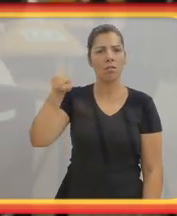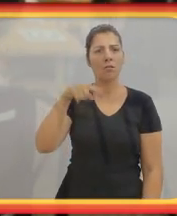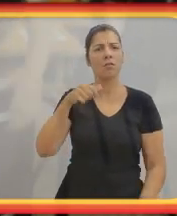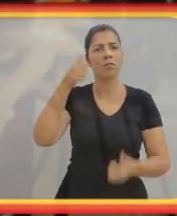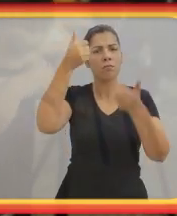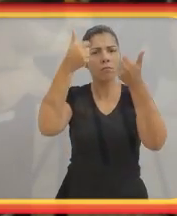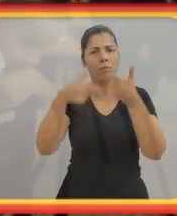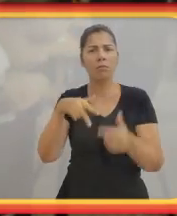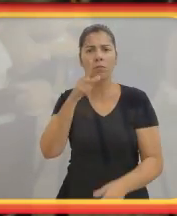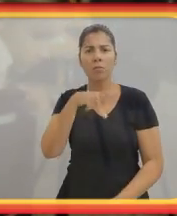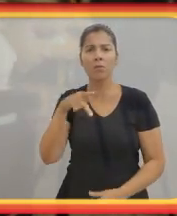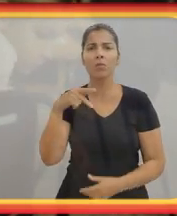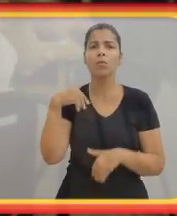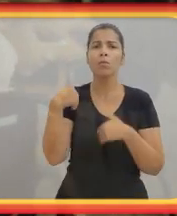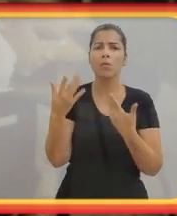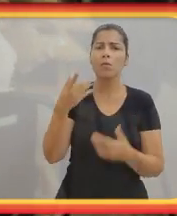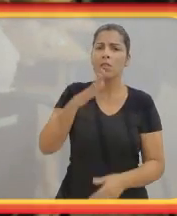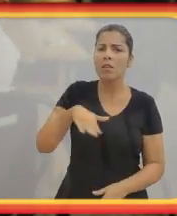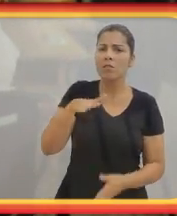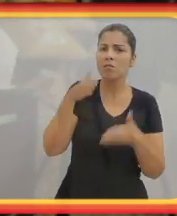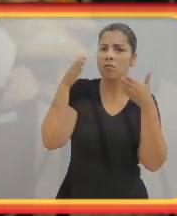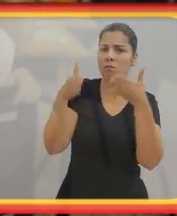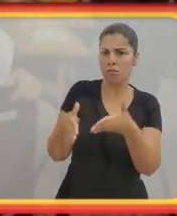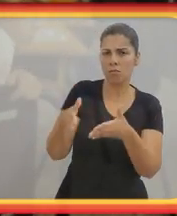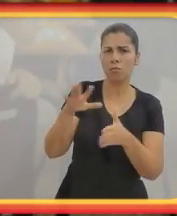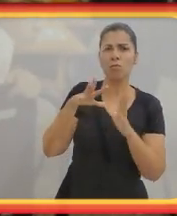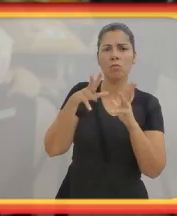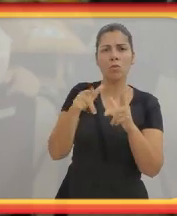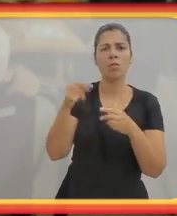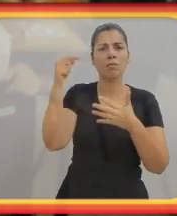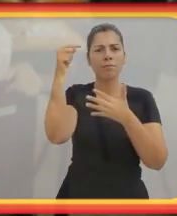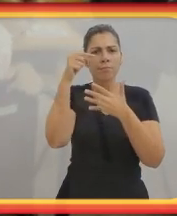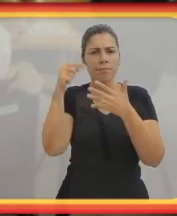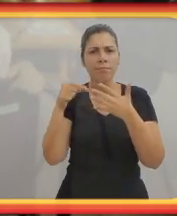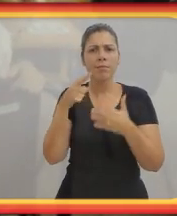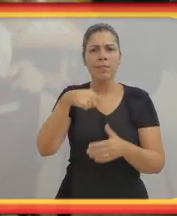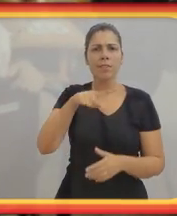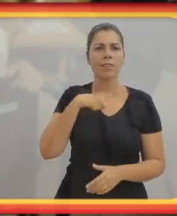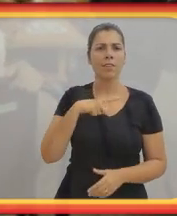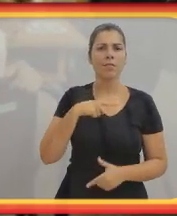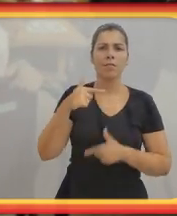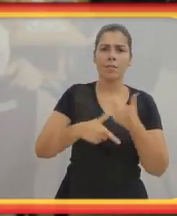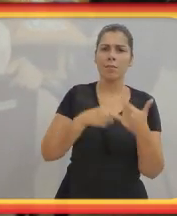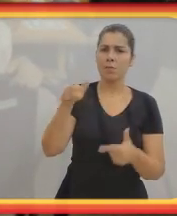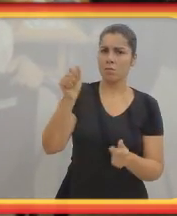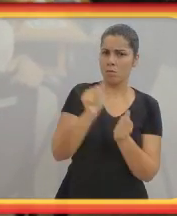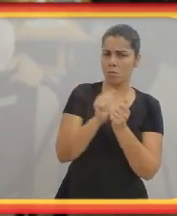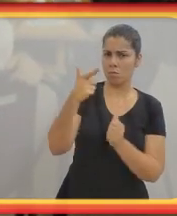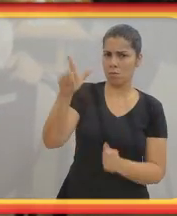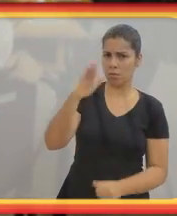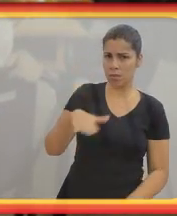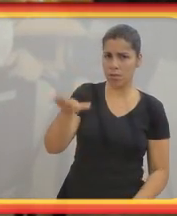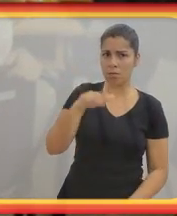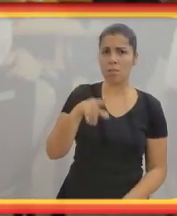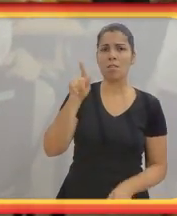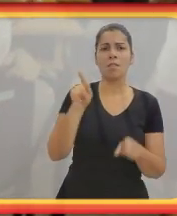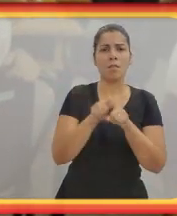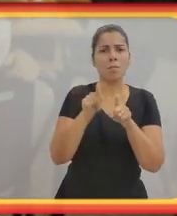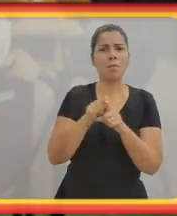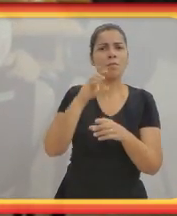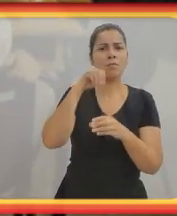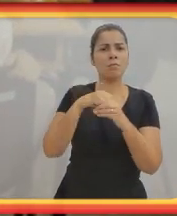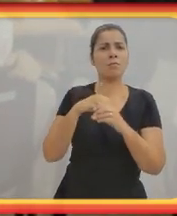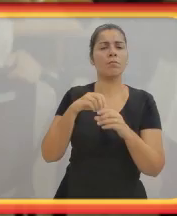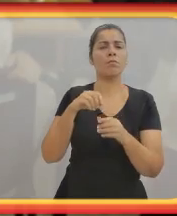vão e explicam à professora, quando as crianças chegam lá, todas as características, como elas devem trabalhar com estas crianças. E